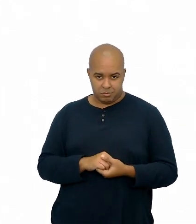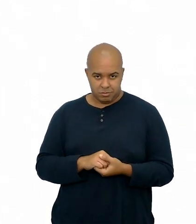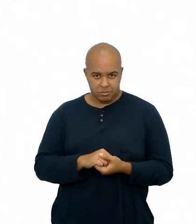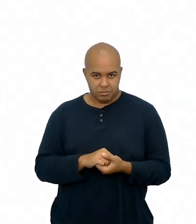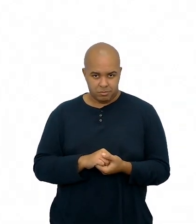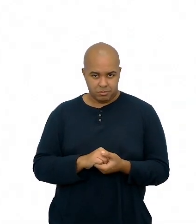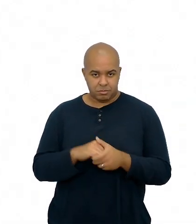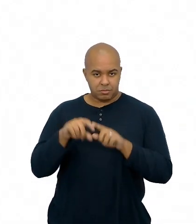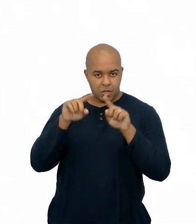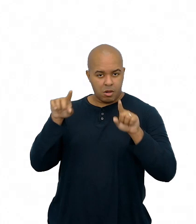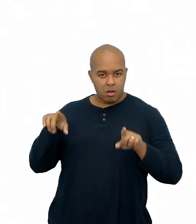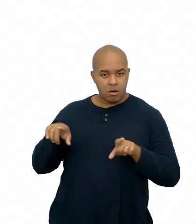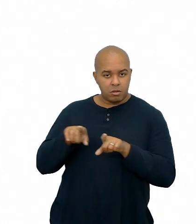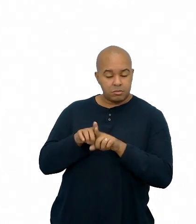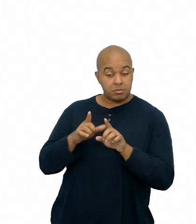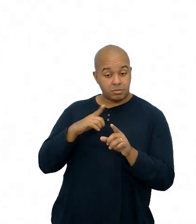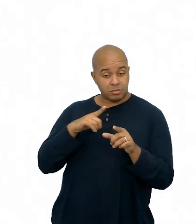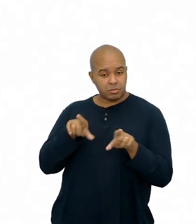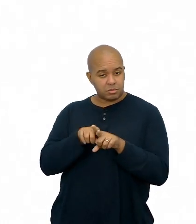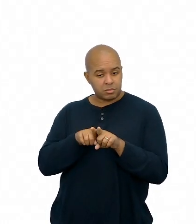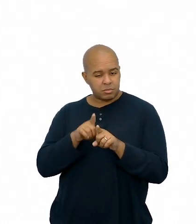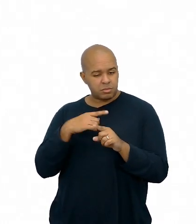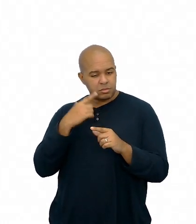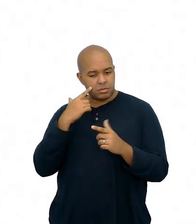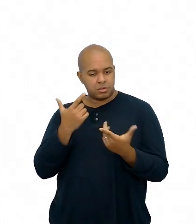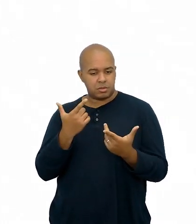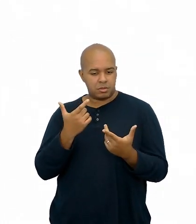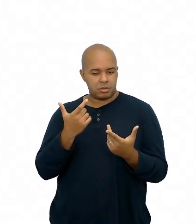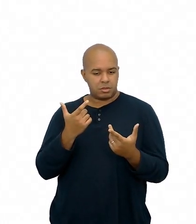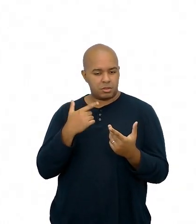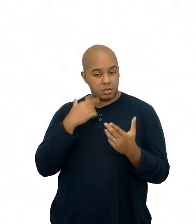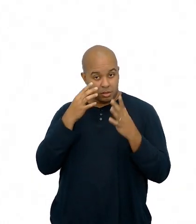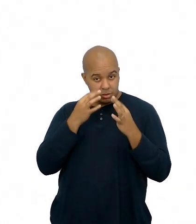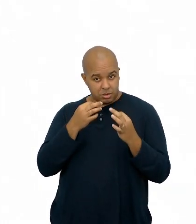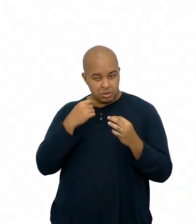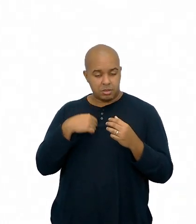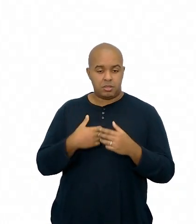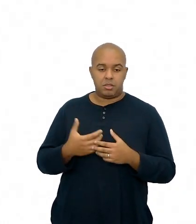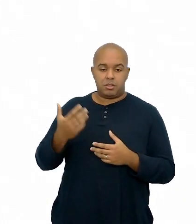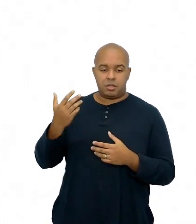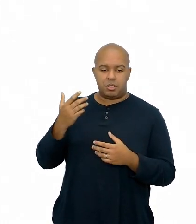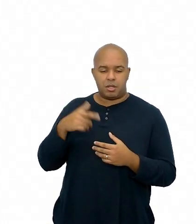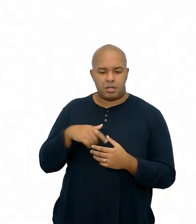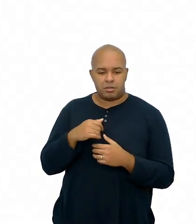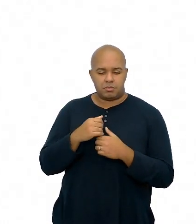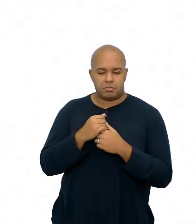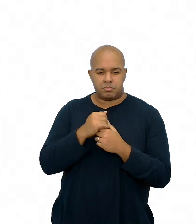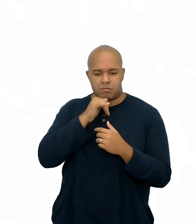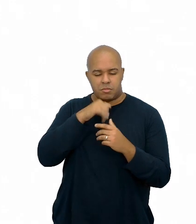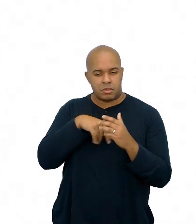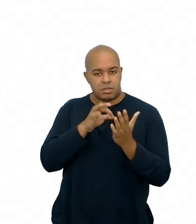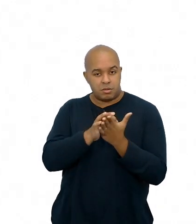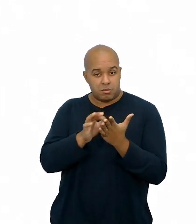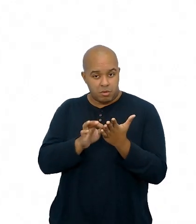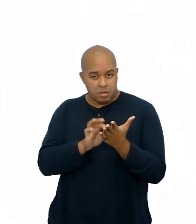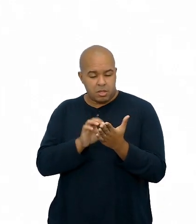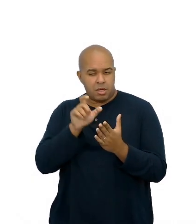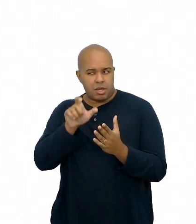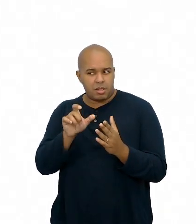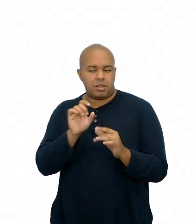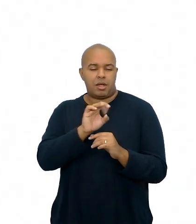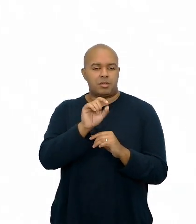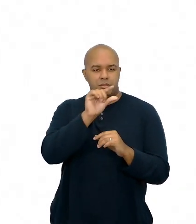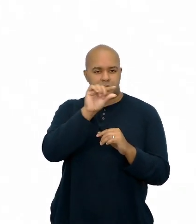né? E vejam bem, né, chamando atenção aqui, né, que essas moedas, né,